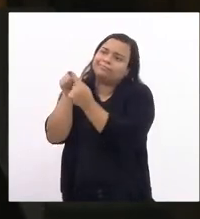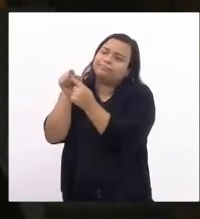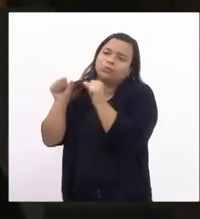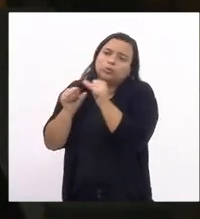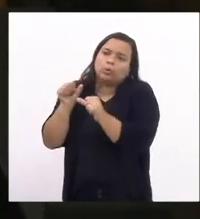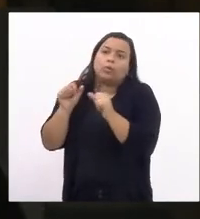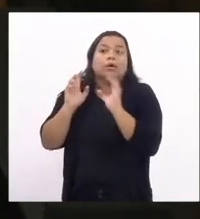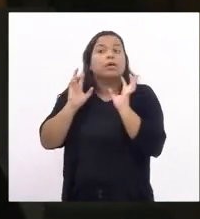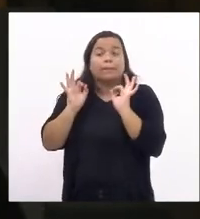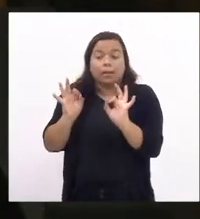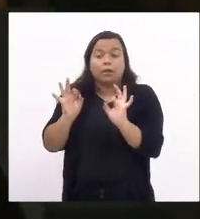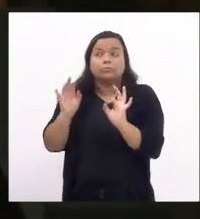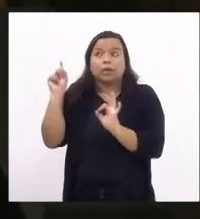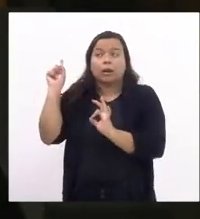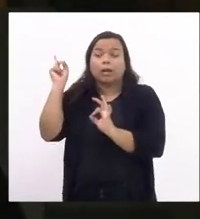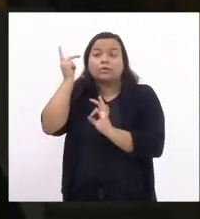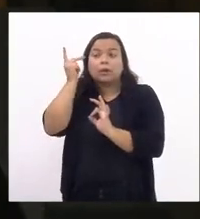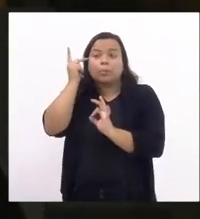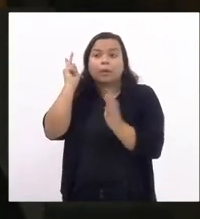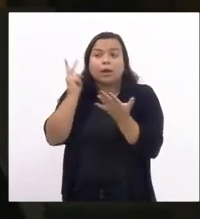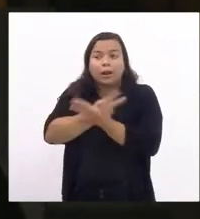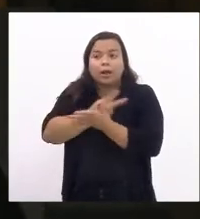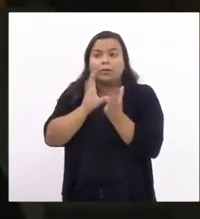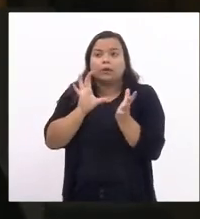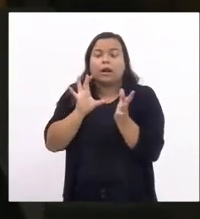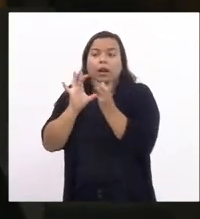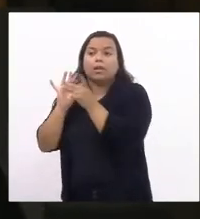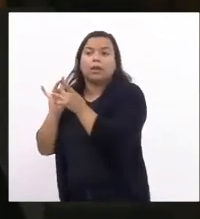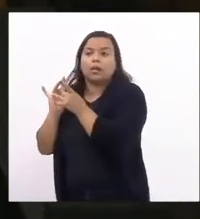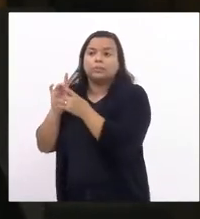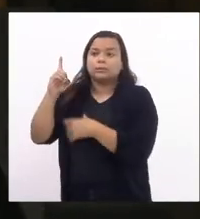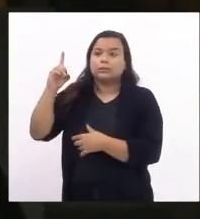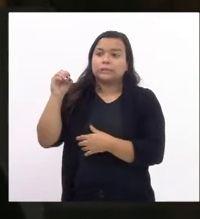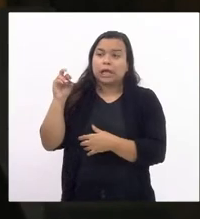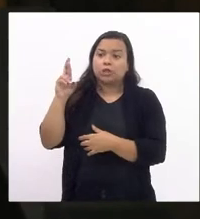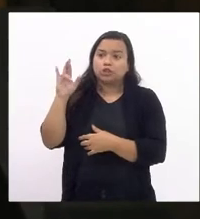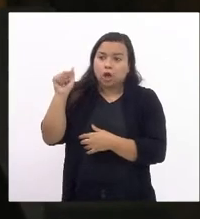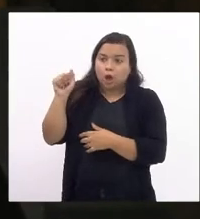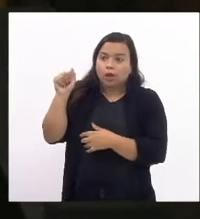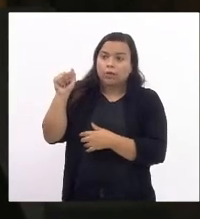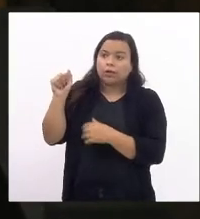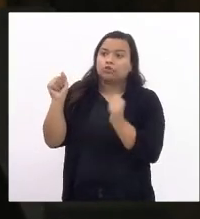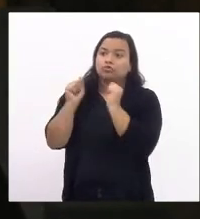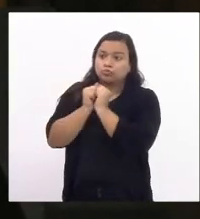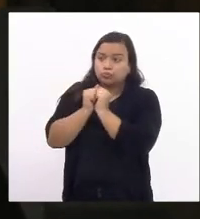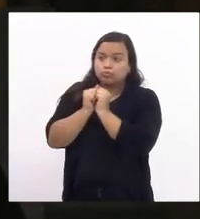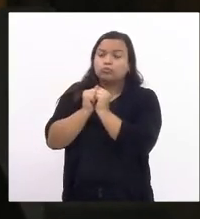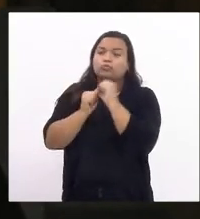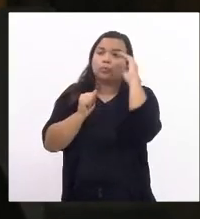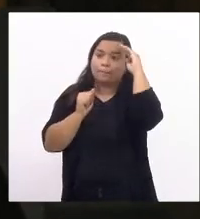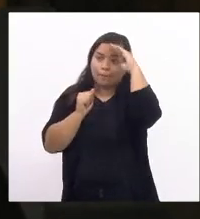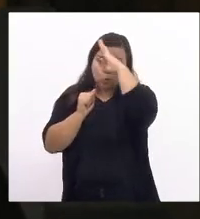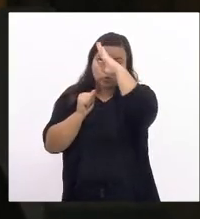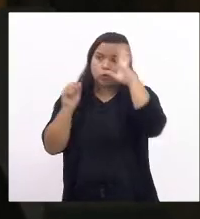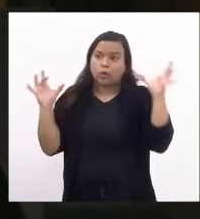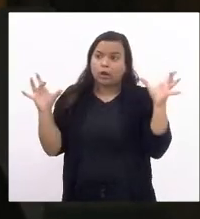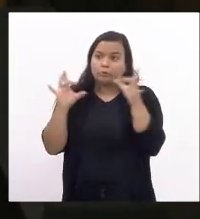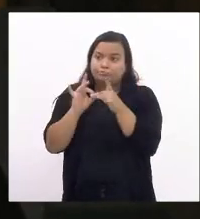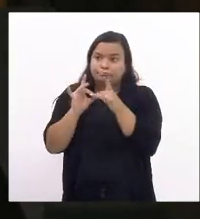Paulo tinha havido uma aliança de Dória com Bolsonaro. E ambos se